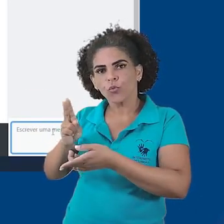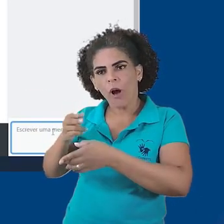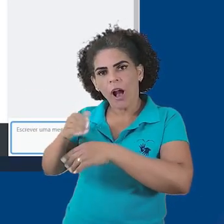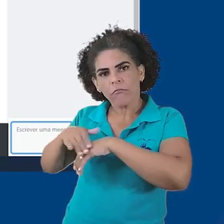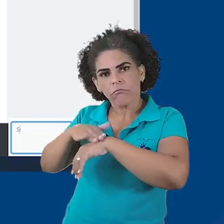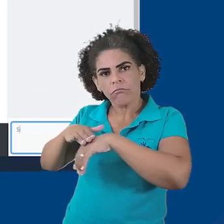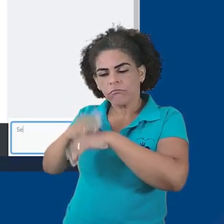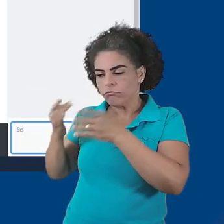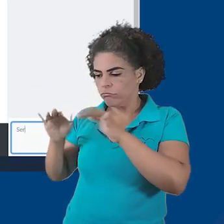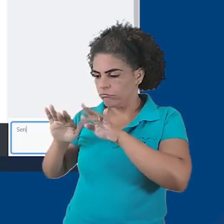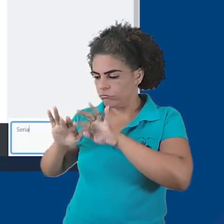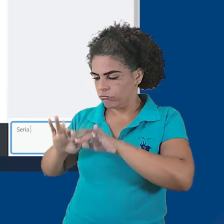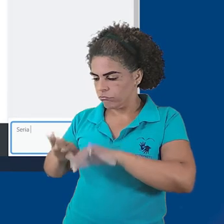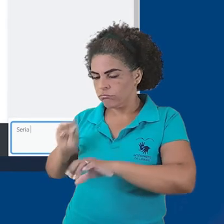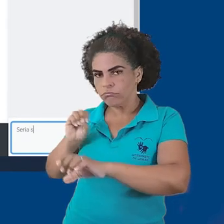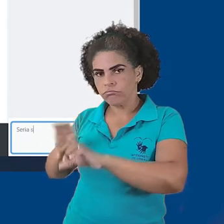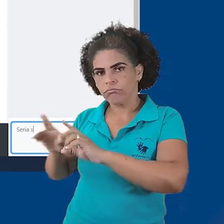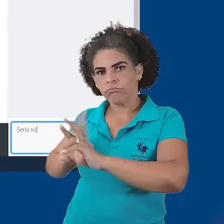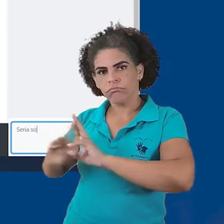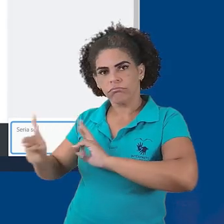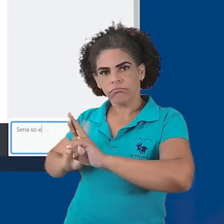conversa por aqui